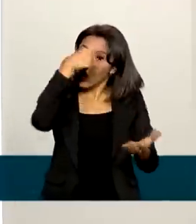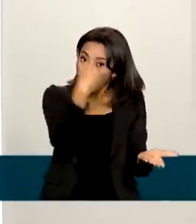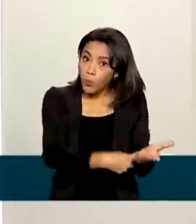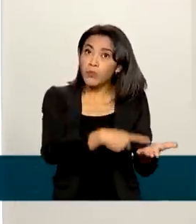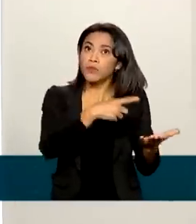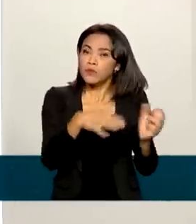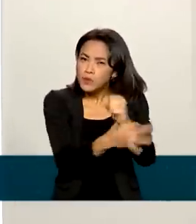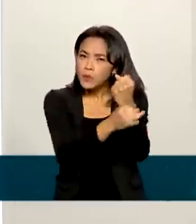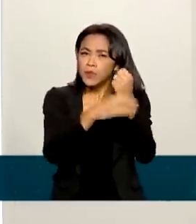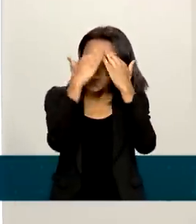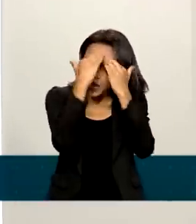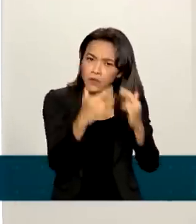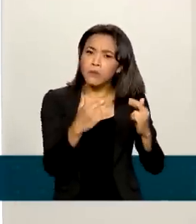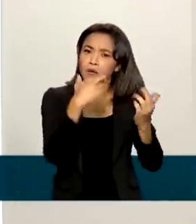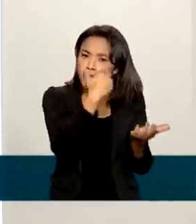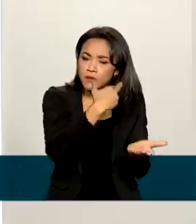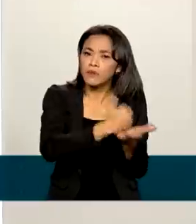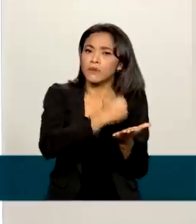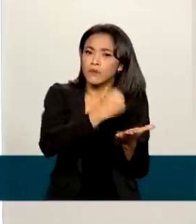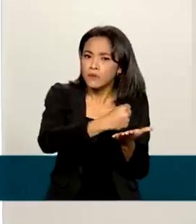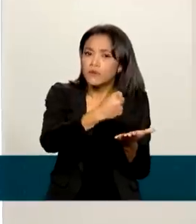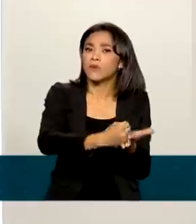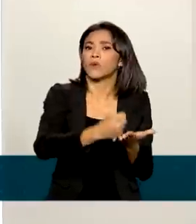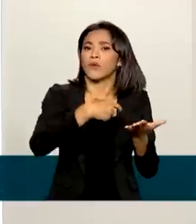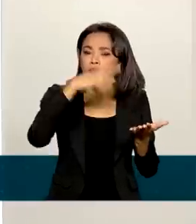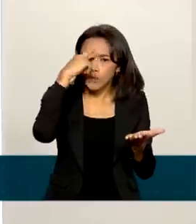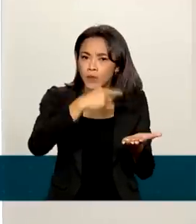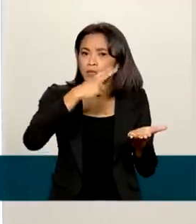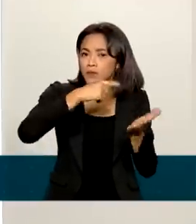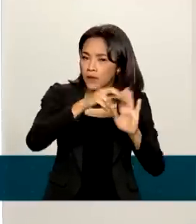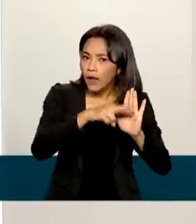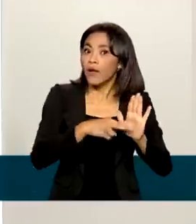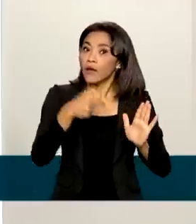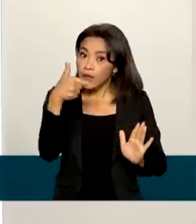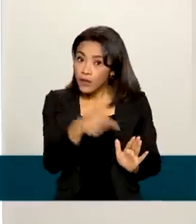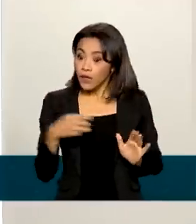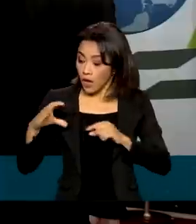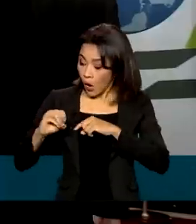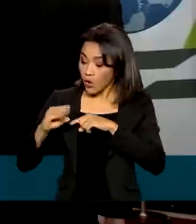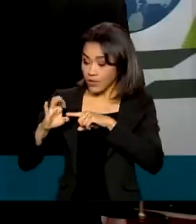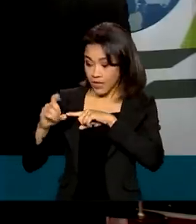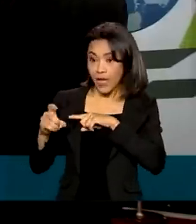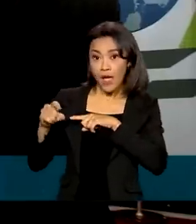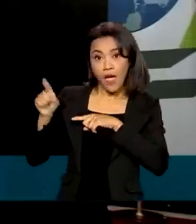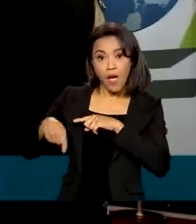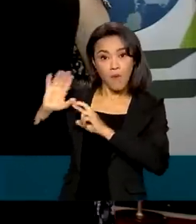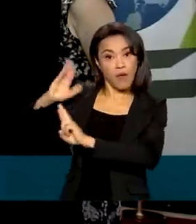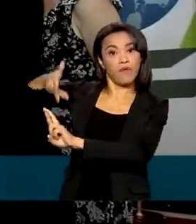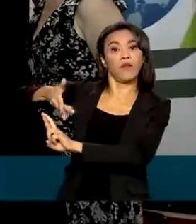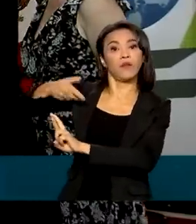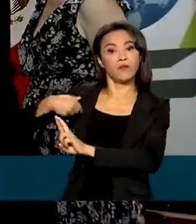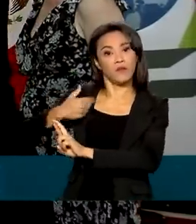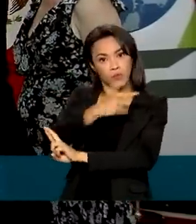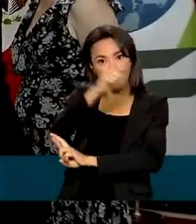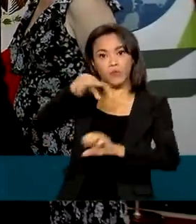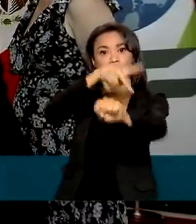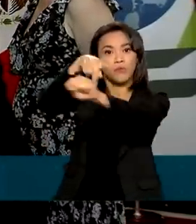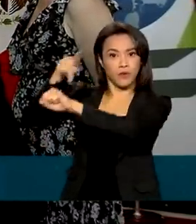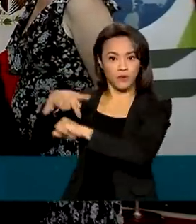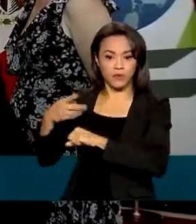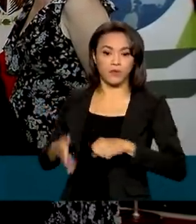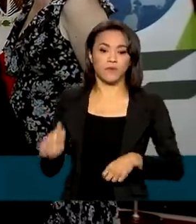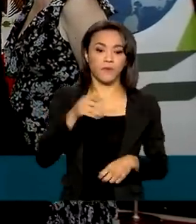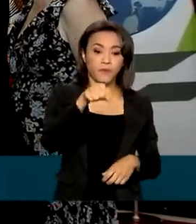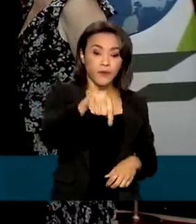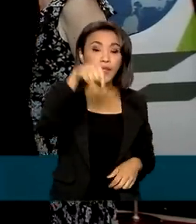segurança jurídica, e a OCDE acaba oferecendo essa segurança para muitos investidores. Nesta semana, em Brasília, houve troca